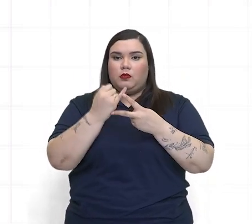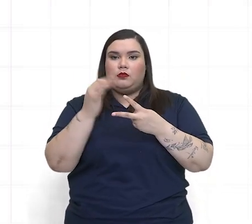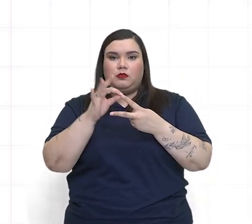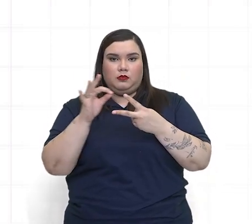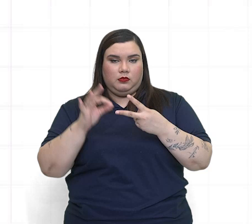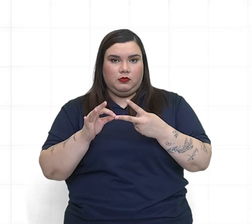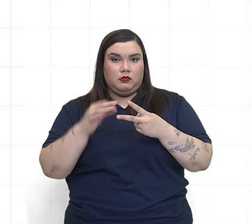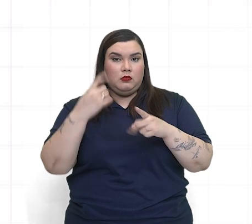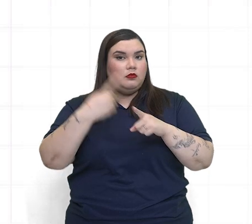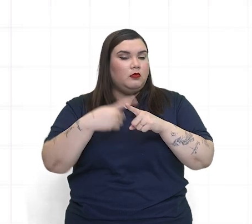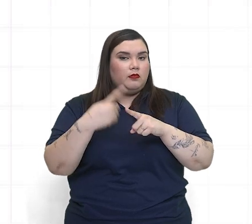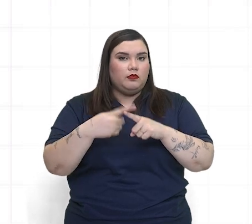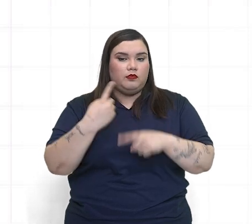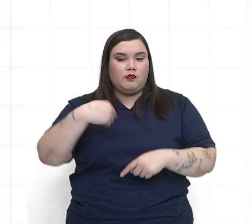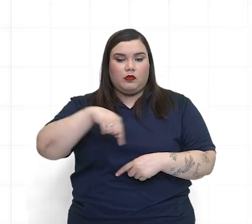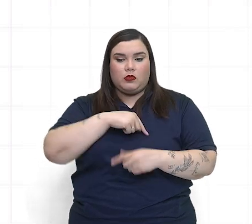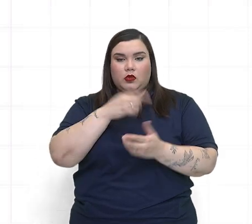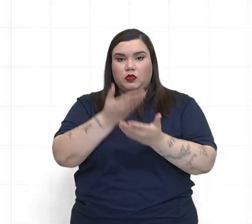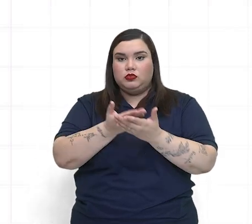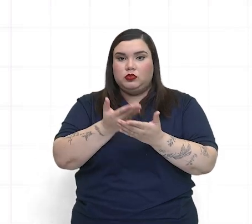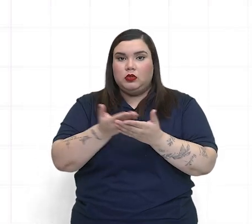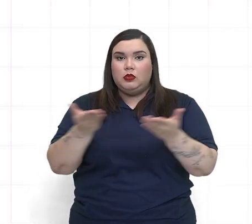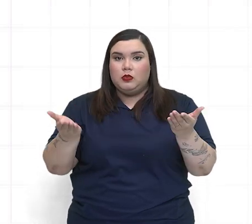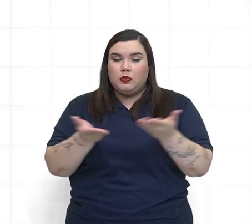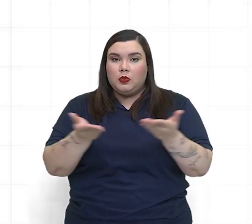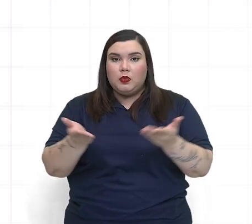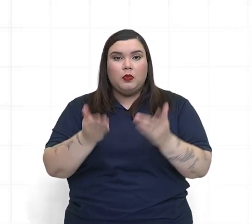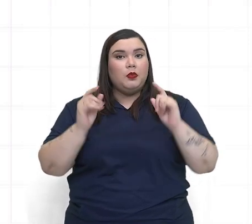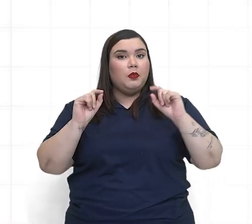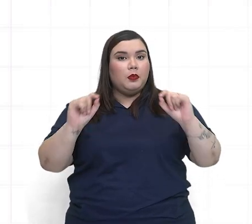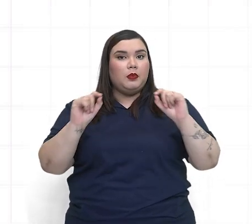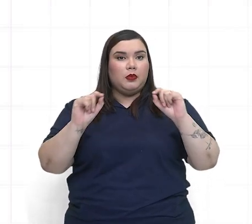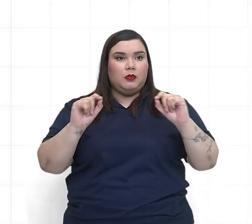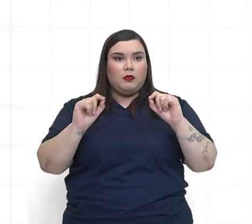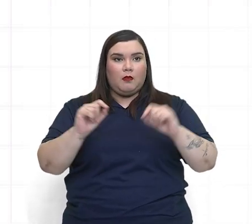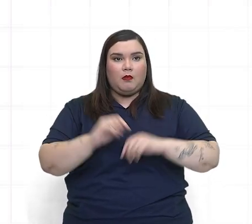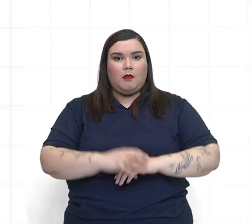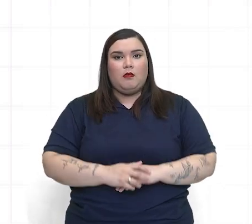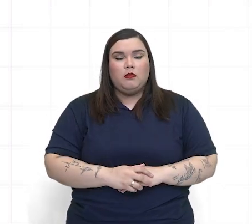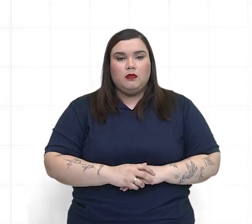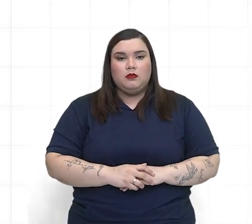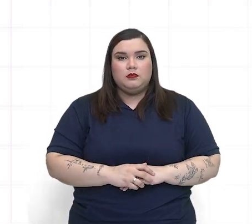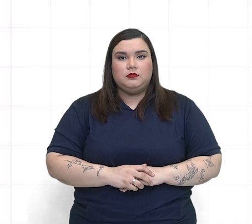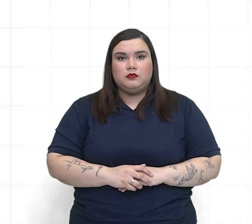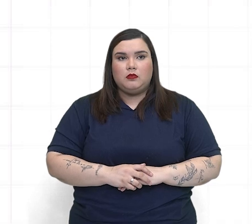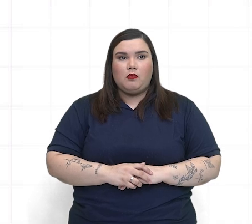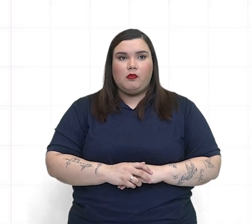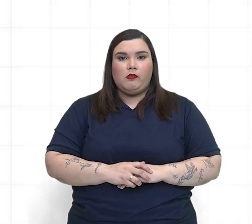Gente, o que nós estamos estudando aqui agora, nesse exato momento, é